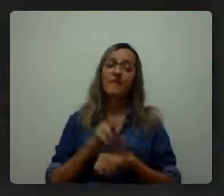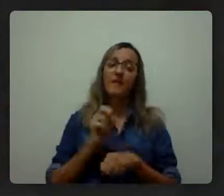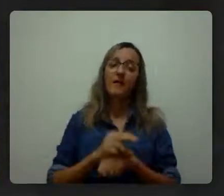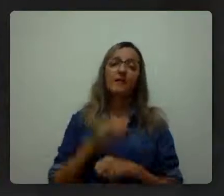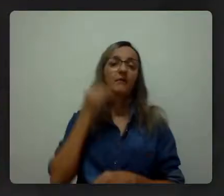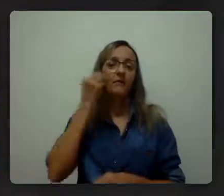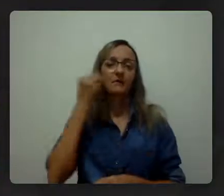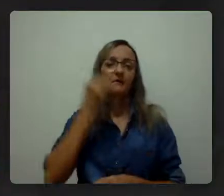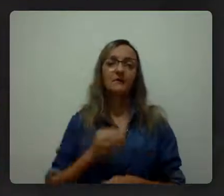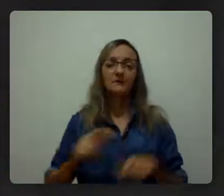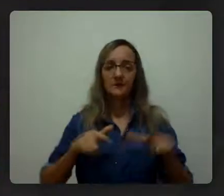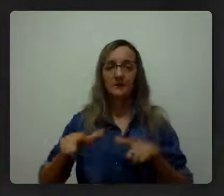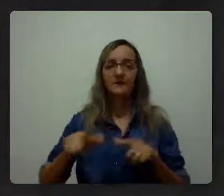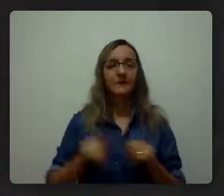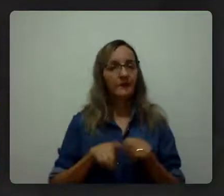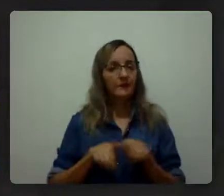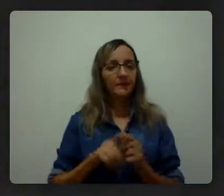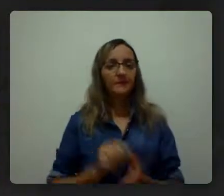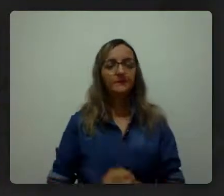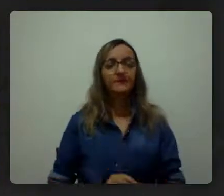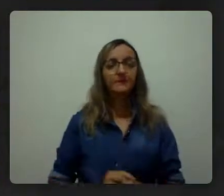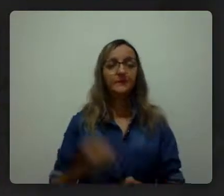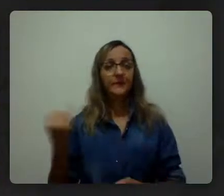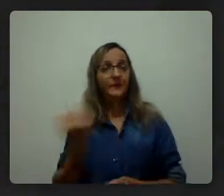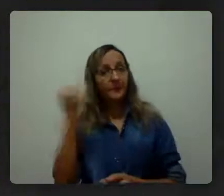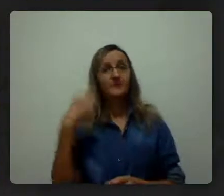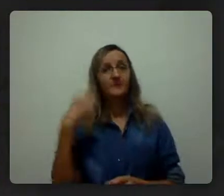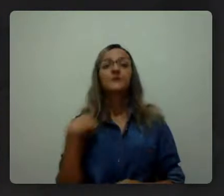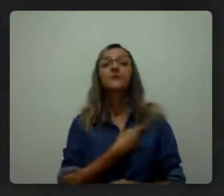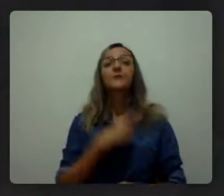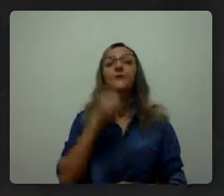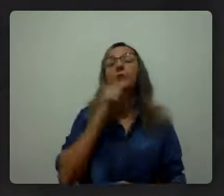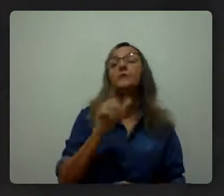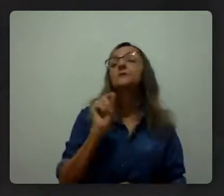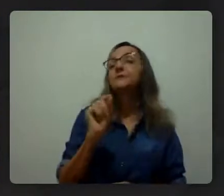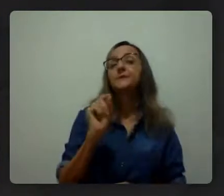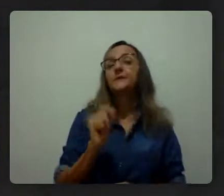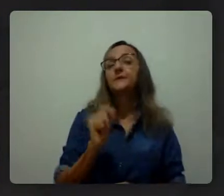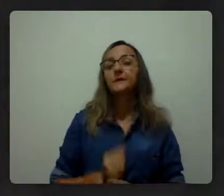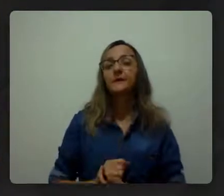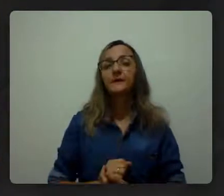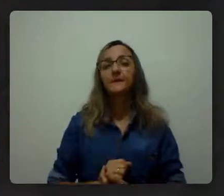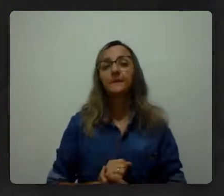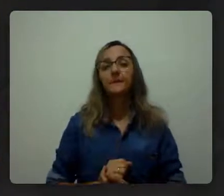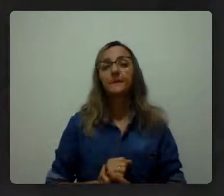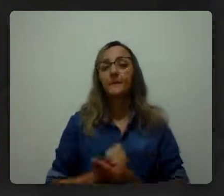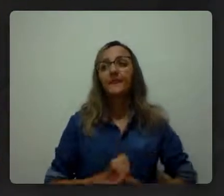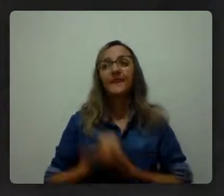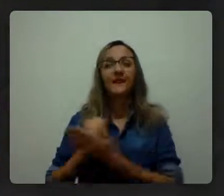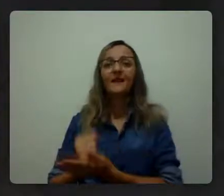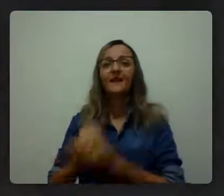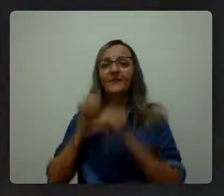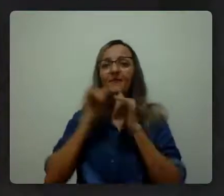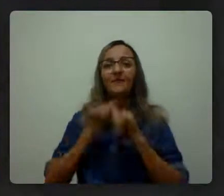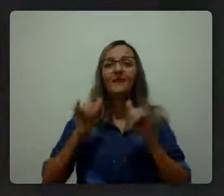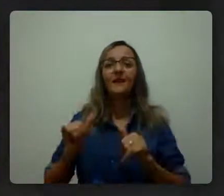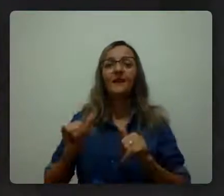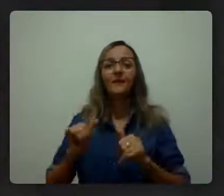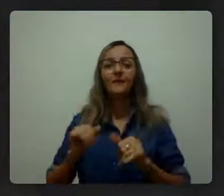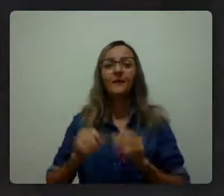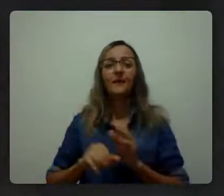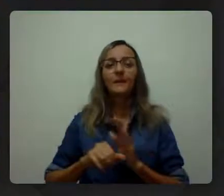oportunidade que eu tenho certeza que não será a primeira. Muitas virão, né, não, professor Ivan, professor Danilo, professor Lucas?